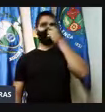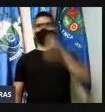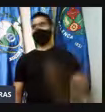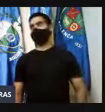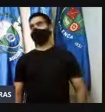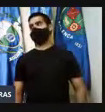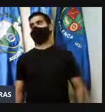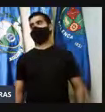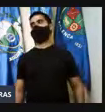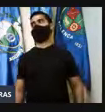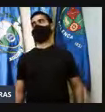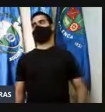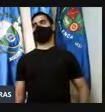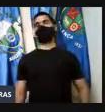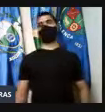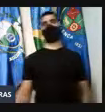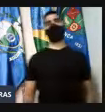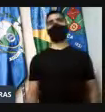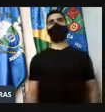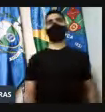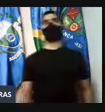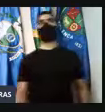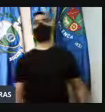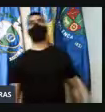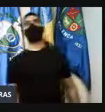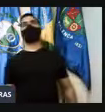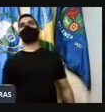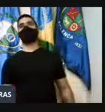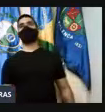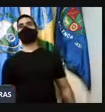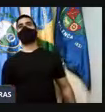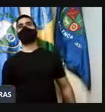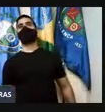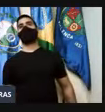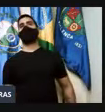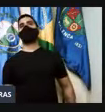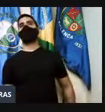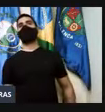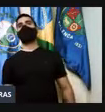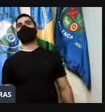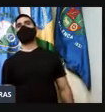Marcos da Silva Marques. Você votou para quê? Para derrubar o veto? Michele Vieira Cabral.